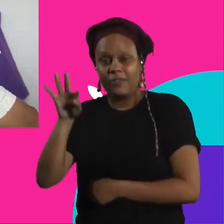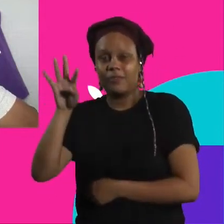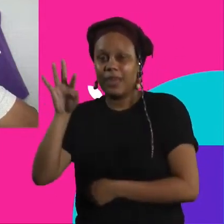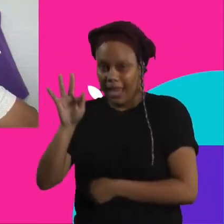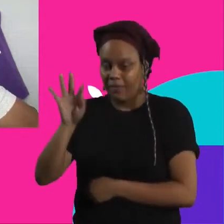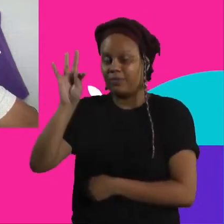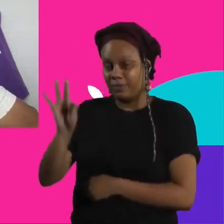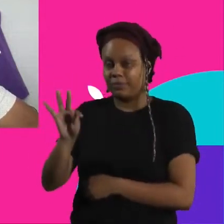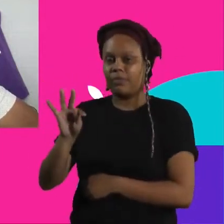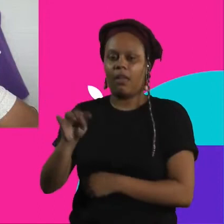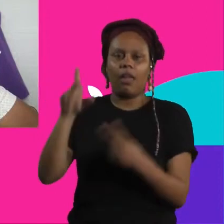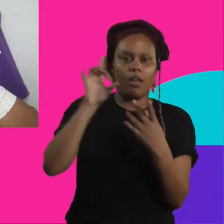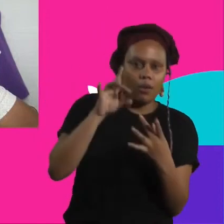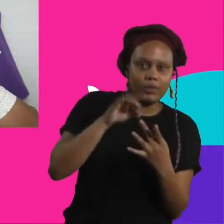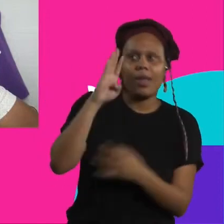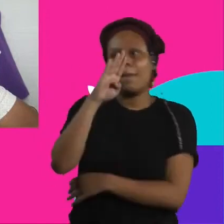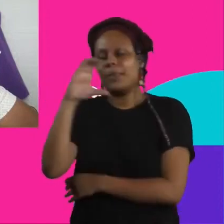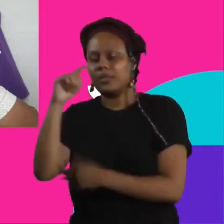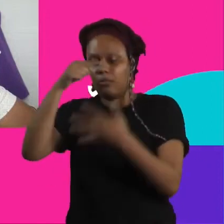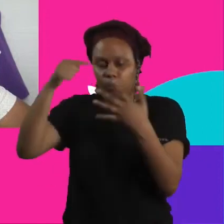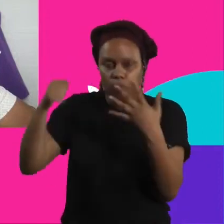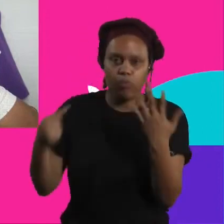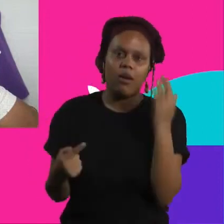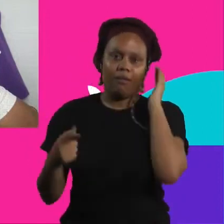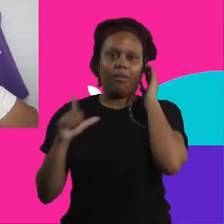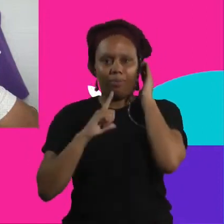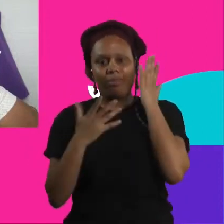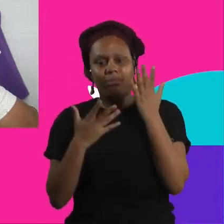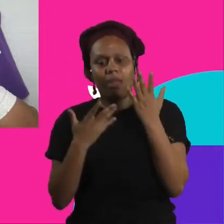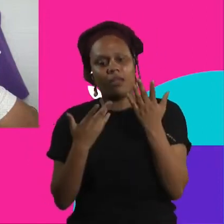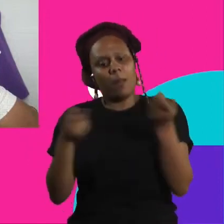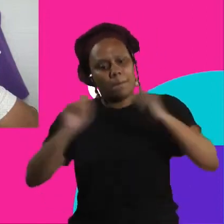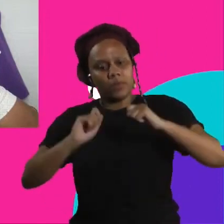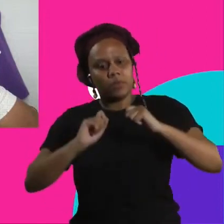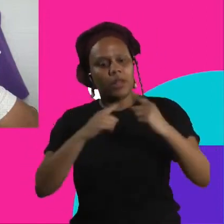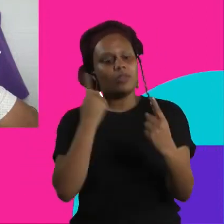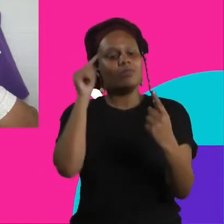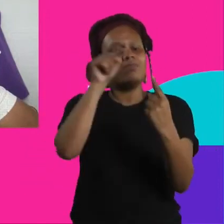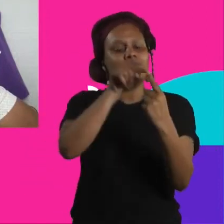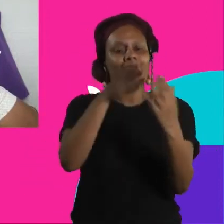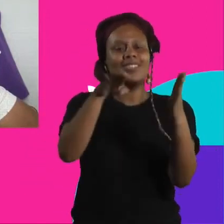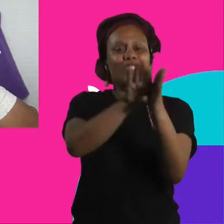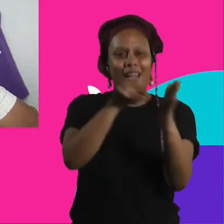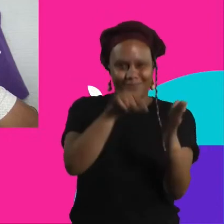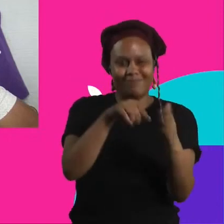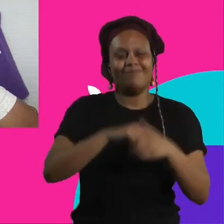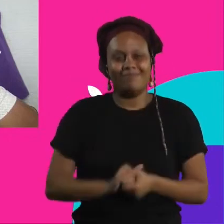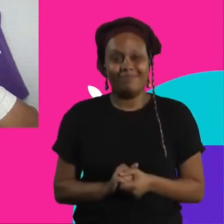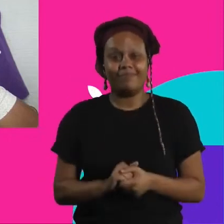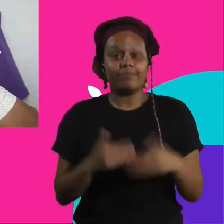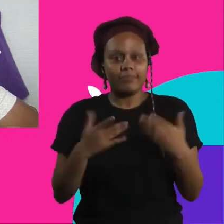Pix, criptomoedas, blockchain, elas são meios para se atingir algo. Então, eu acredito que sim, que a tecnologia do blockchain